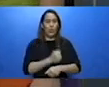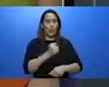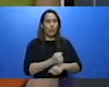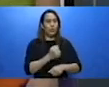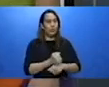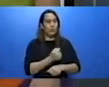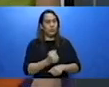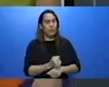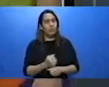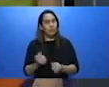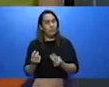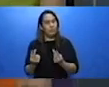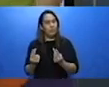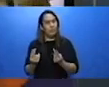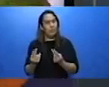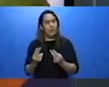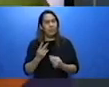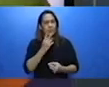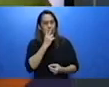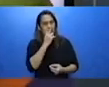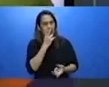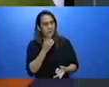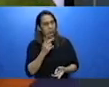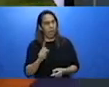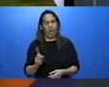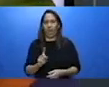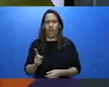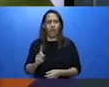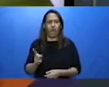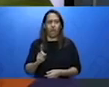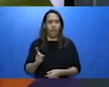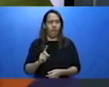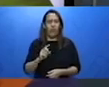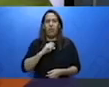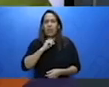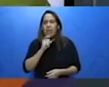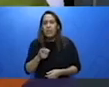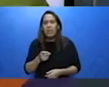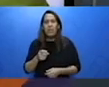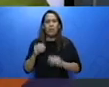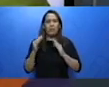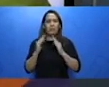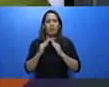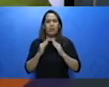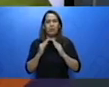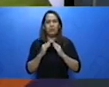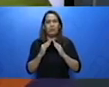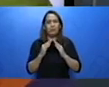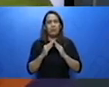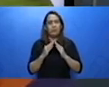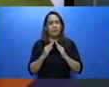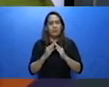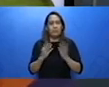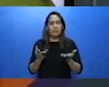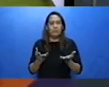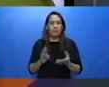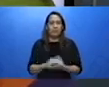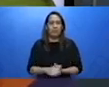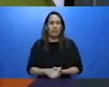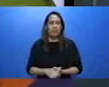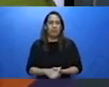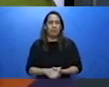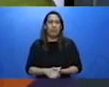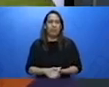é a mesma coisa que construção? Não, ninguém mora numa construção, a gente mora numa